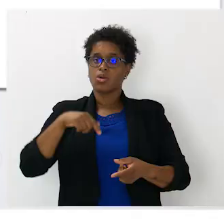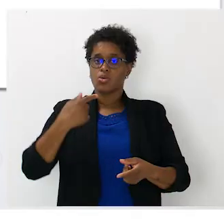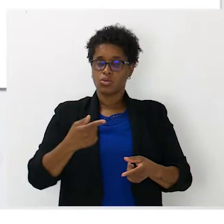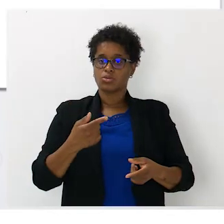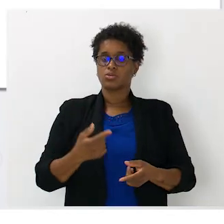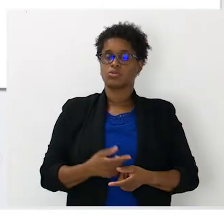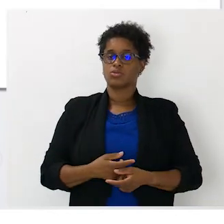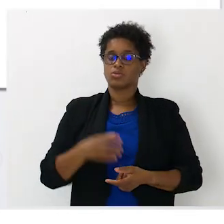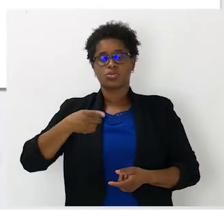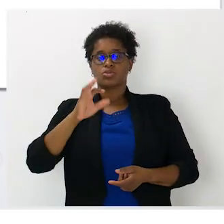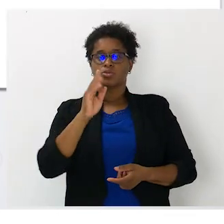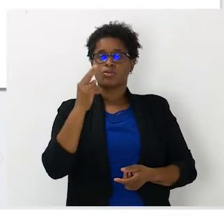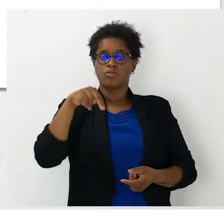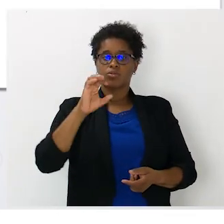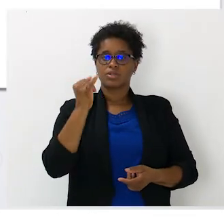funcionários.